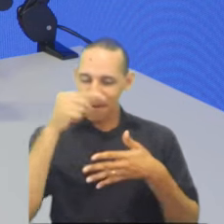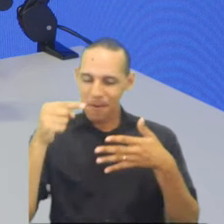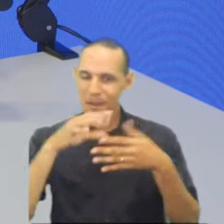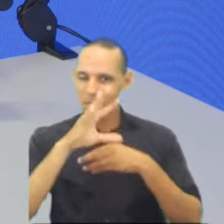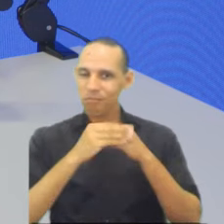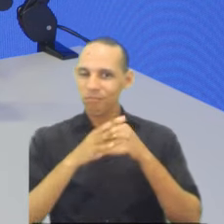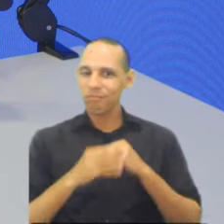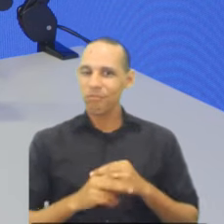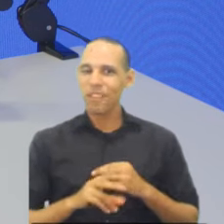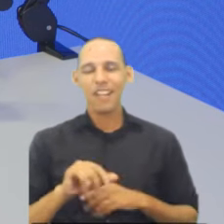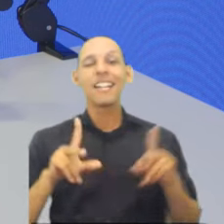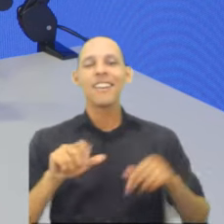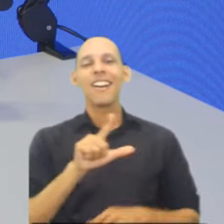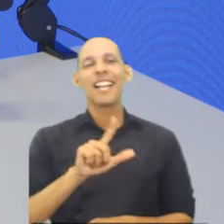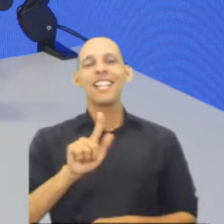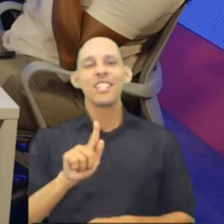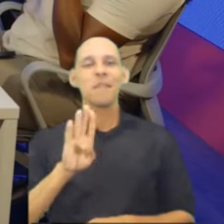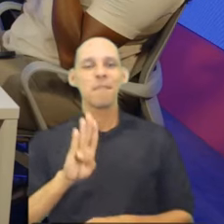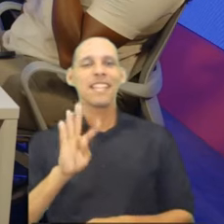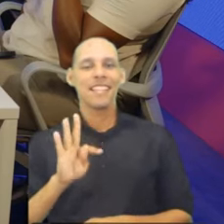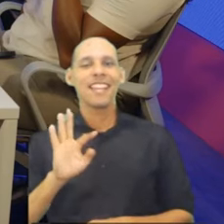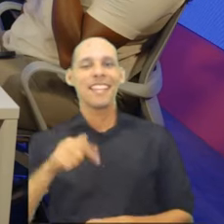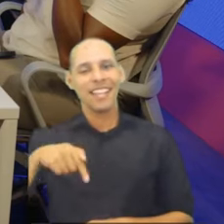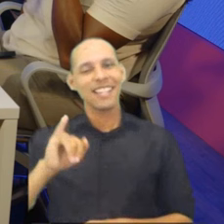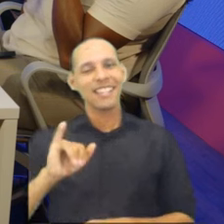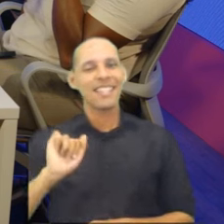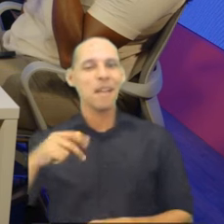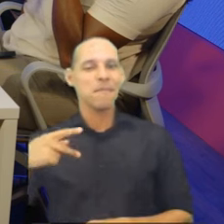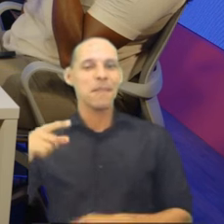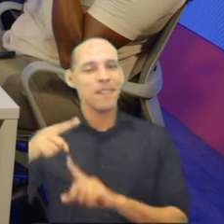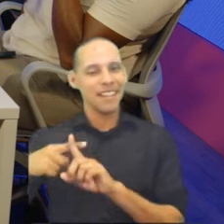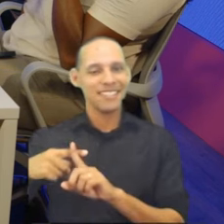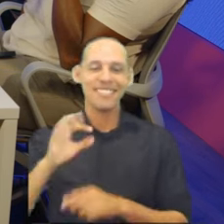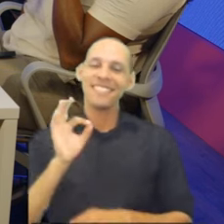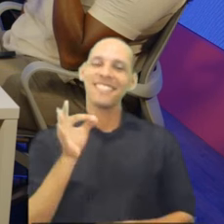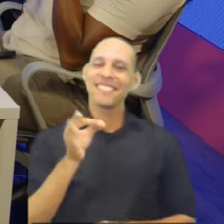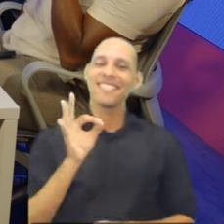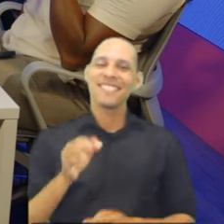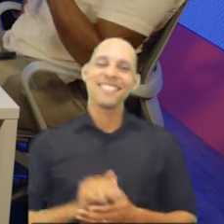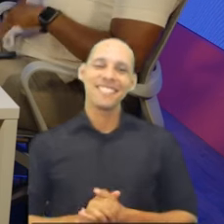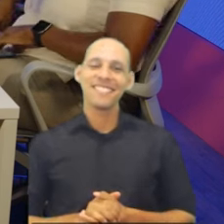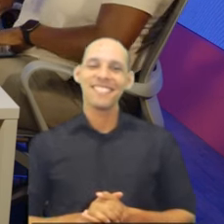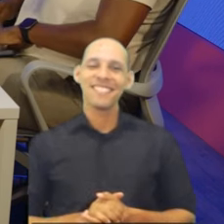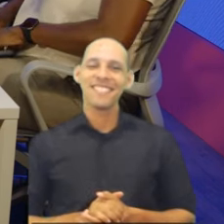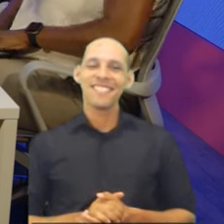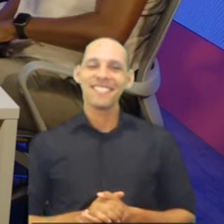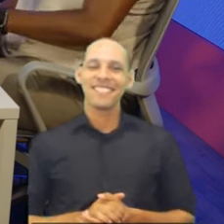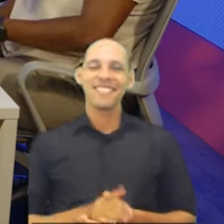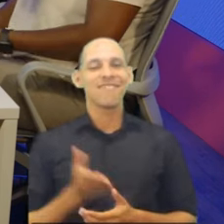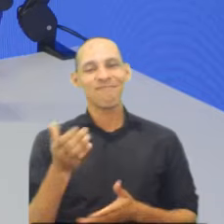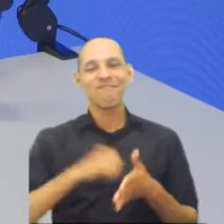outros tá é como lgb tq i a ex exatamente